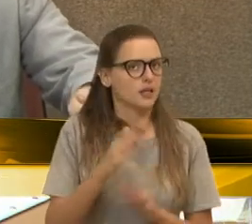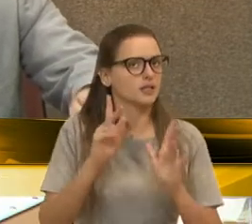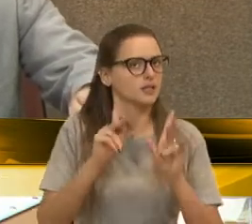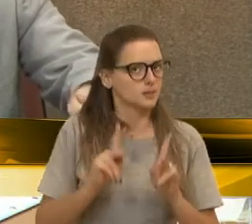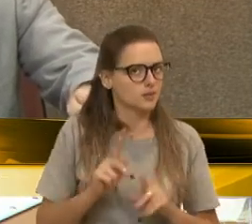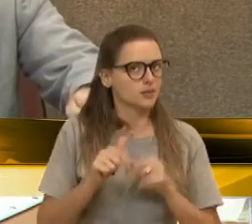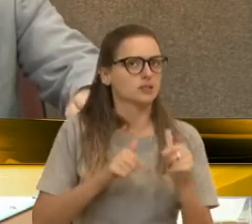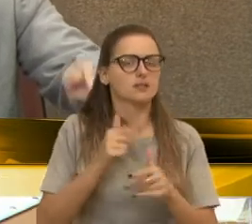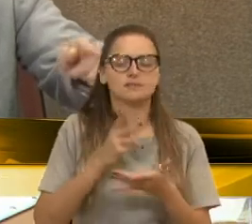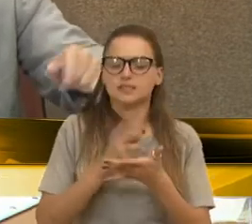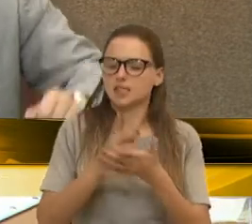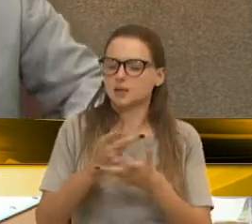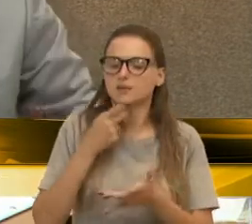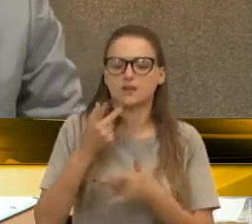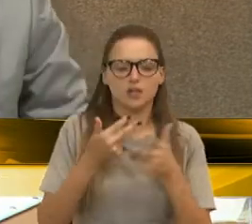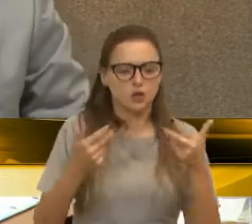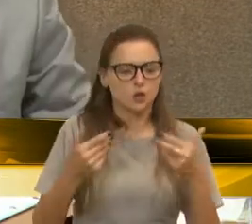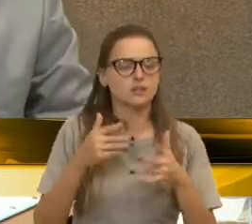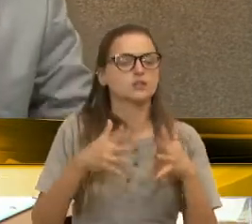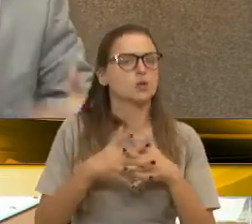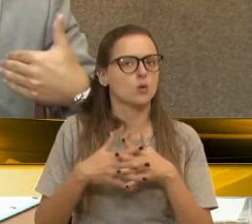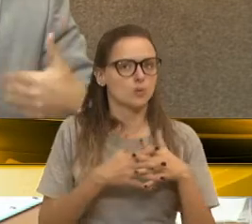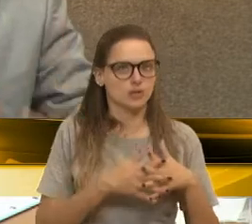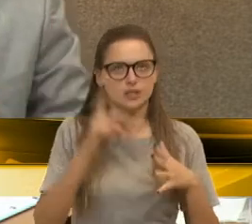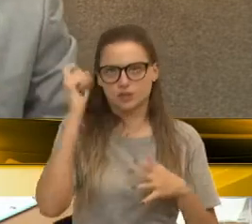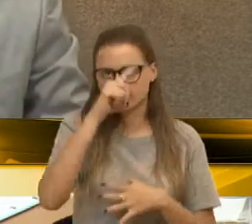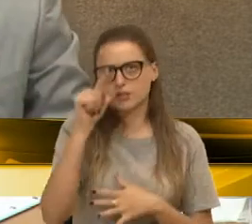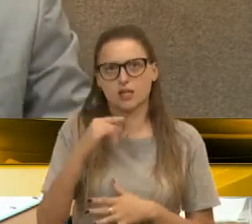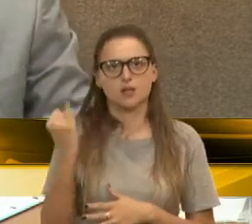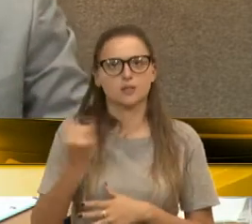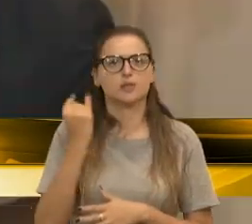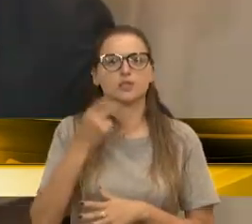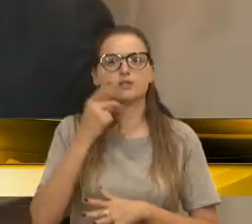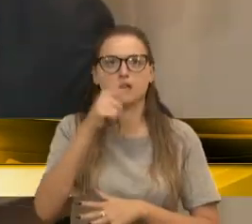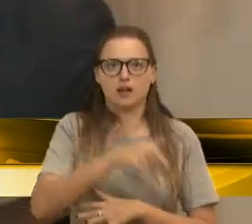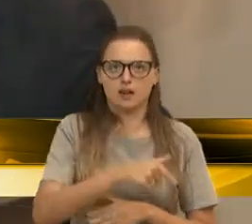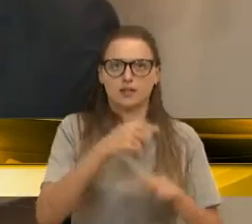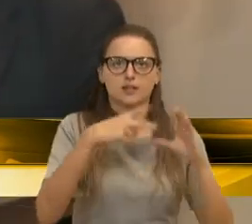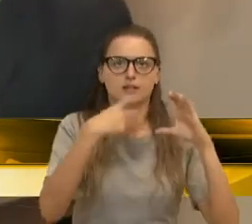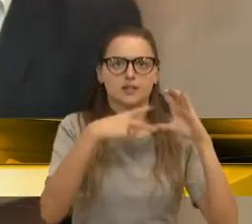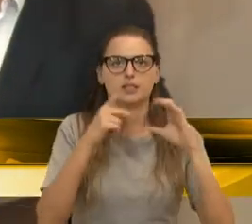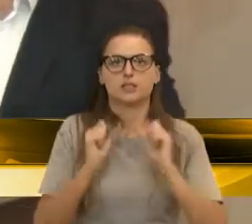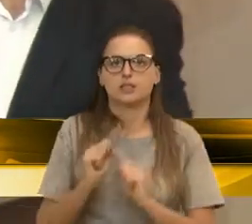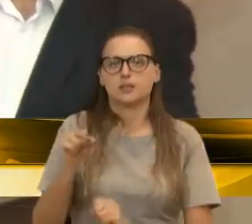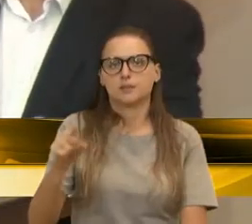nos relatam essas dificuldades. Então, é importante o senhor trazer esse assunto para cá. Senhor parte, vereador Frisso.